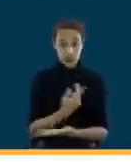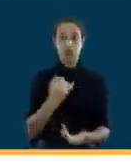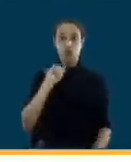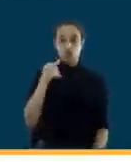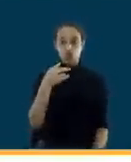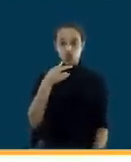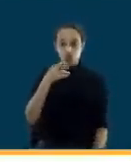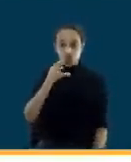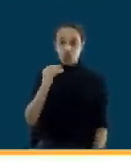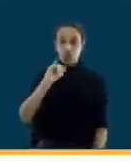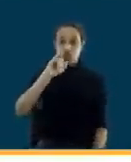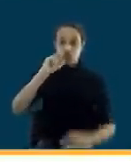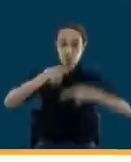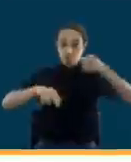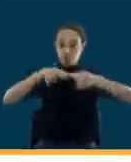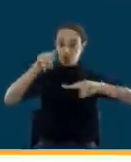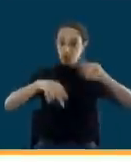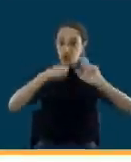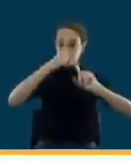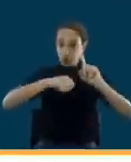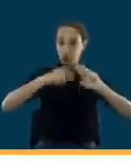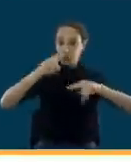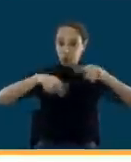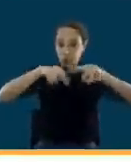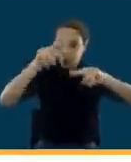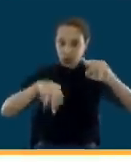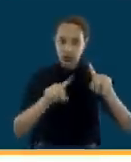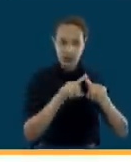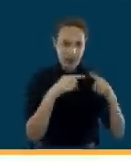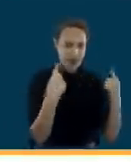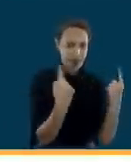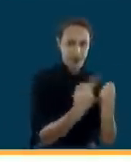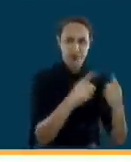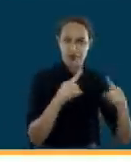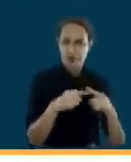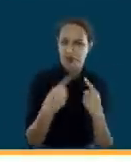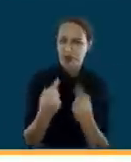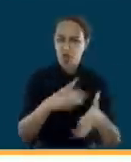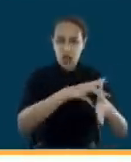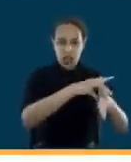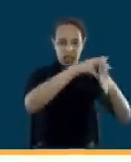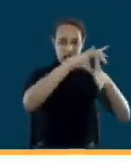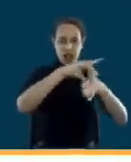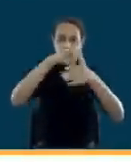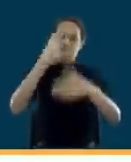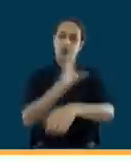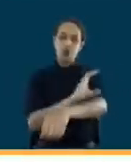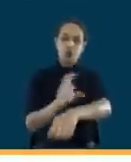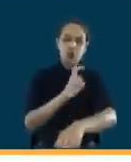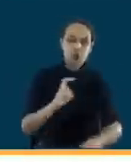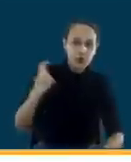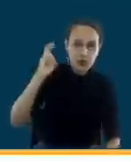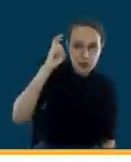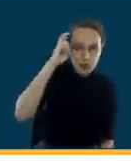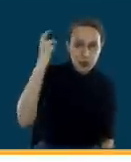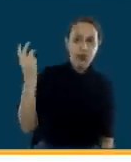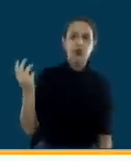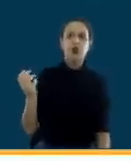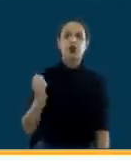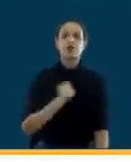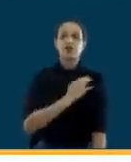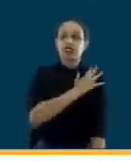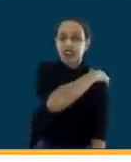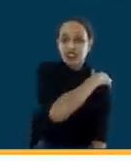da Argentina, reunindo várias lideranças de cultura, ministros e gestores de cultura da